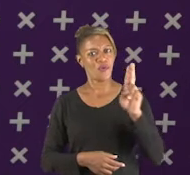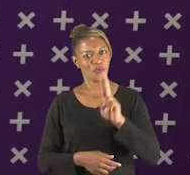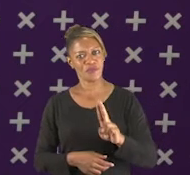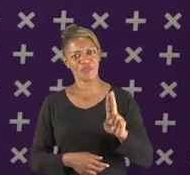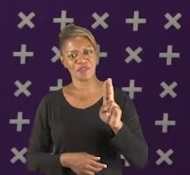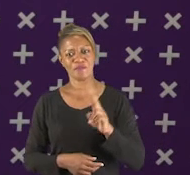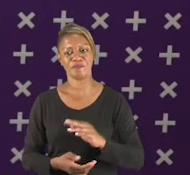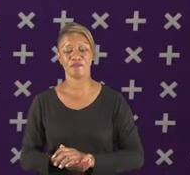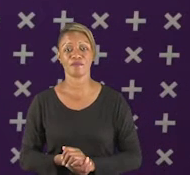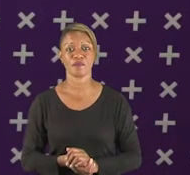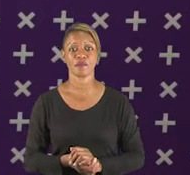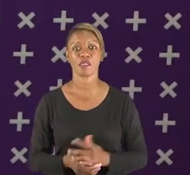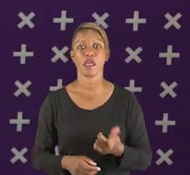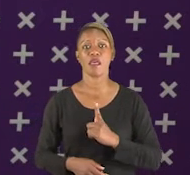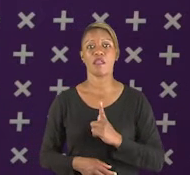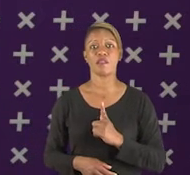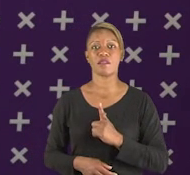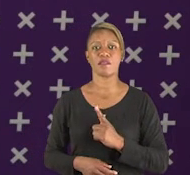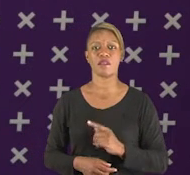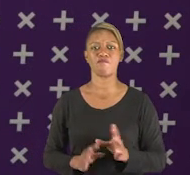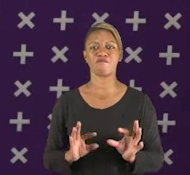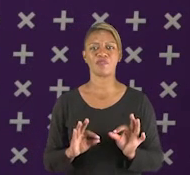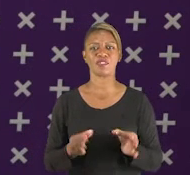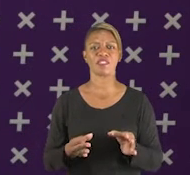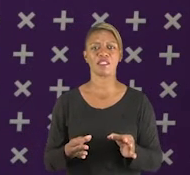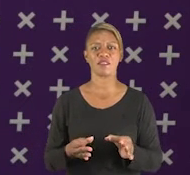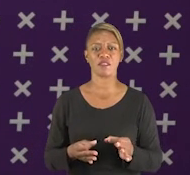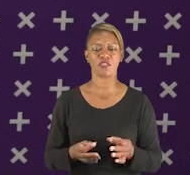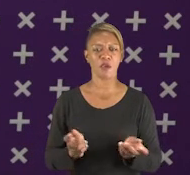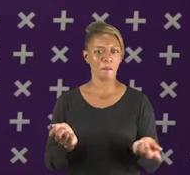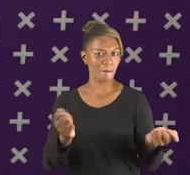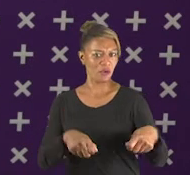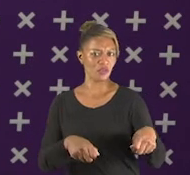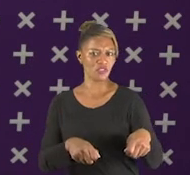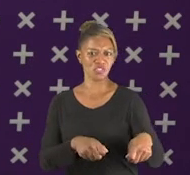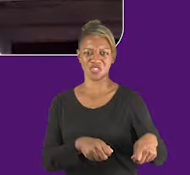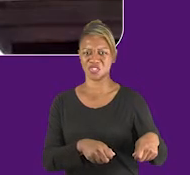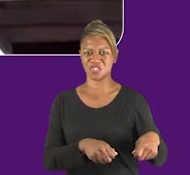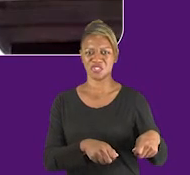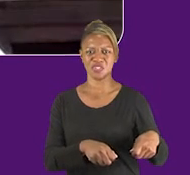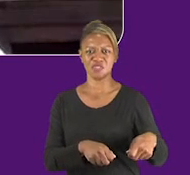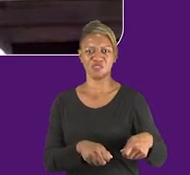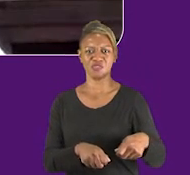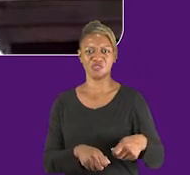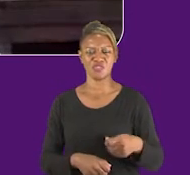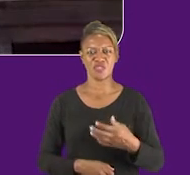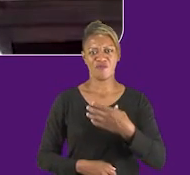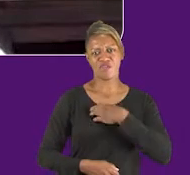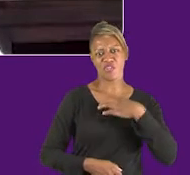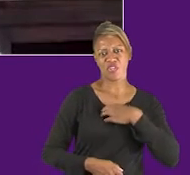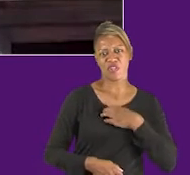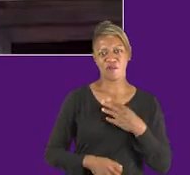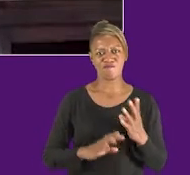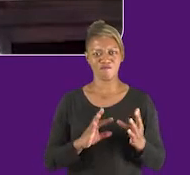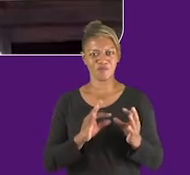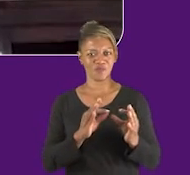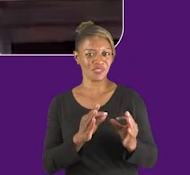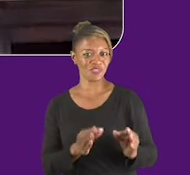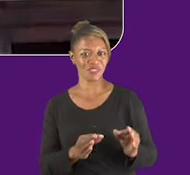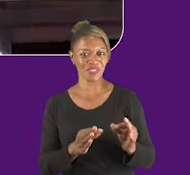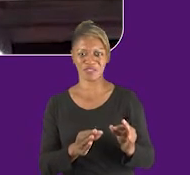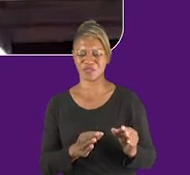nesse assunto nós temos obviamente aquela capacitação formal digamos assim né concursos